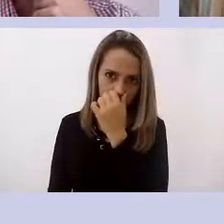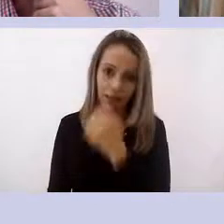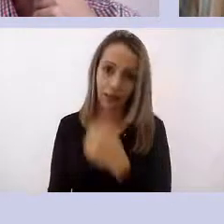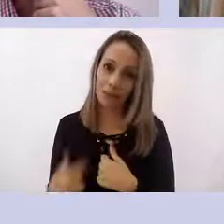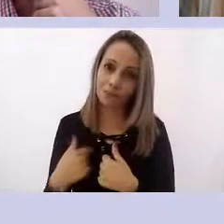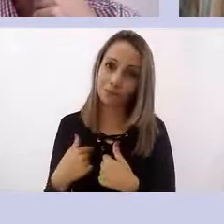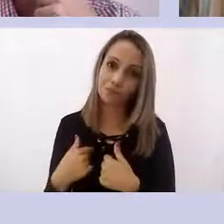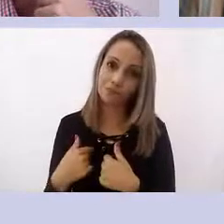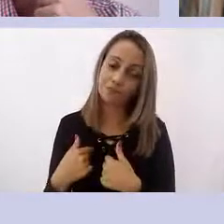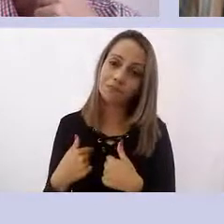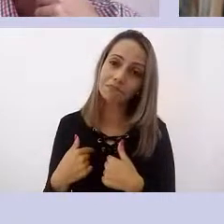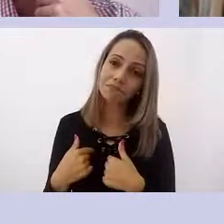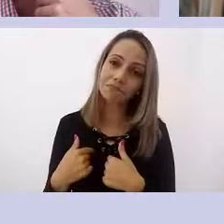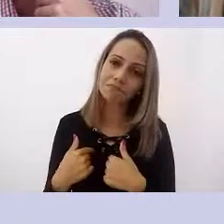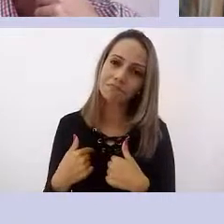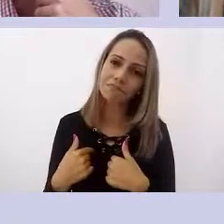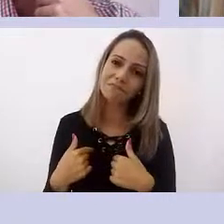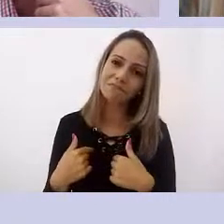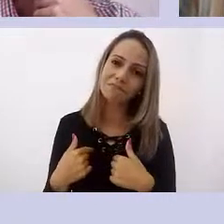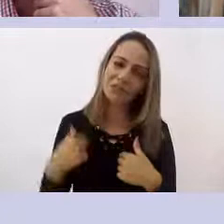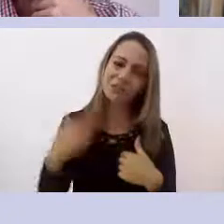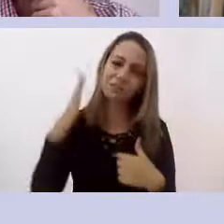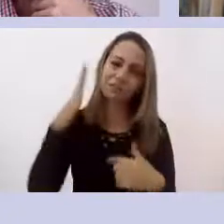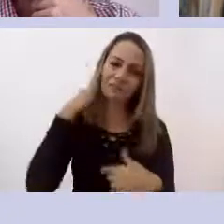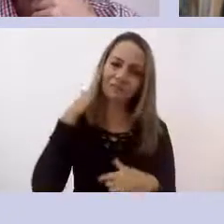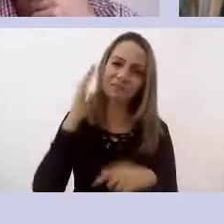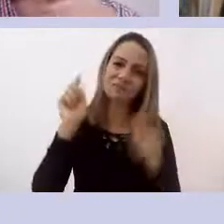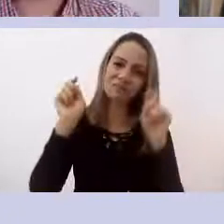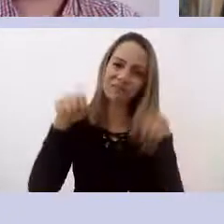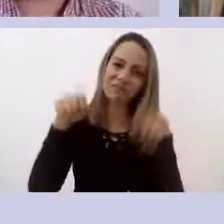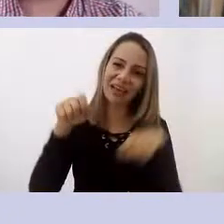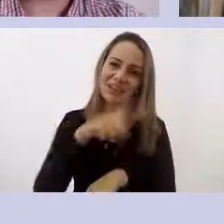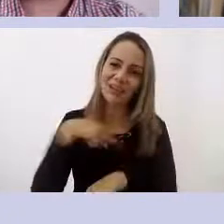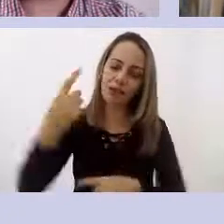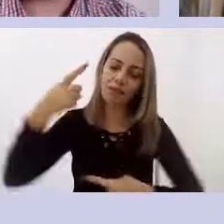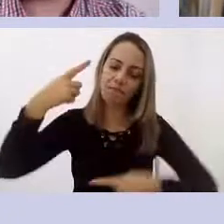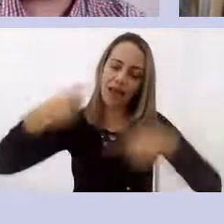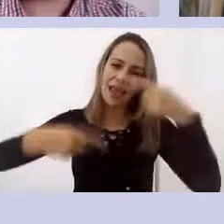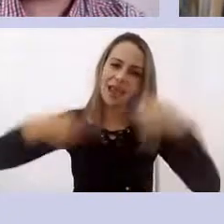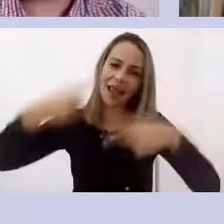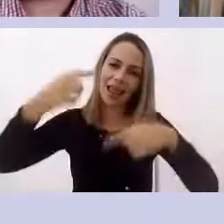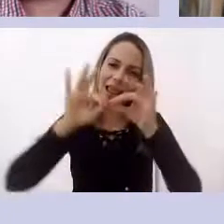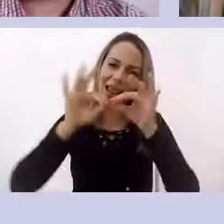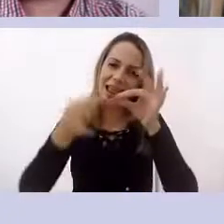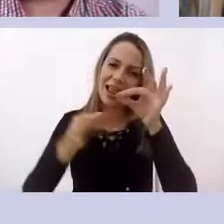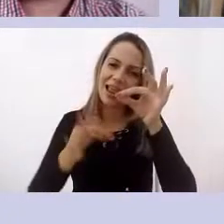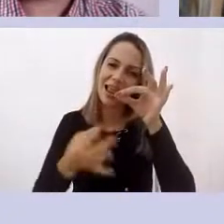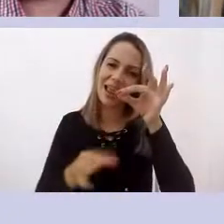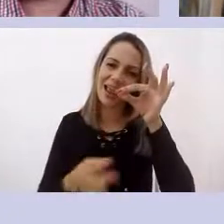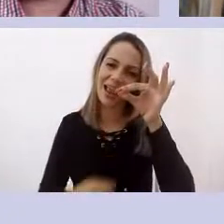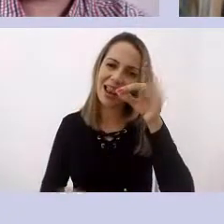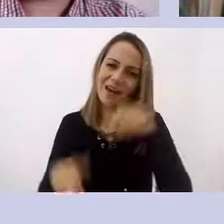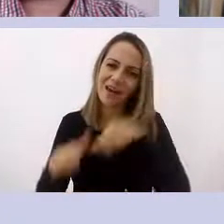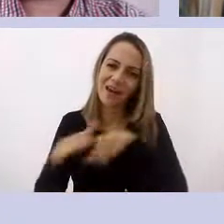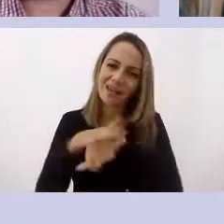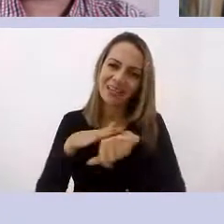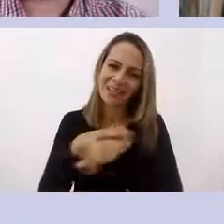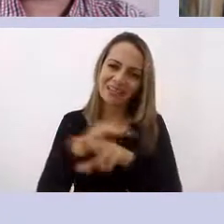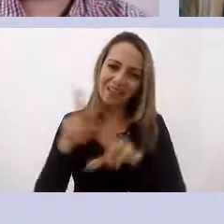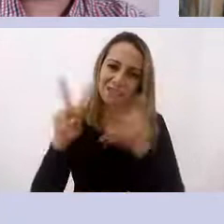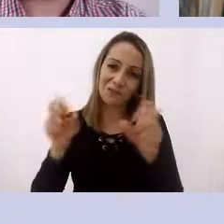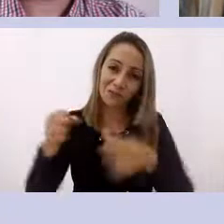a gente poderia ficar altas horas aí conversando, tá? Inicialmente, eu